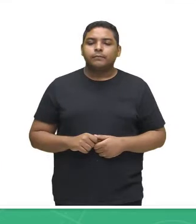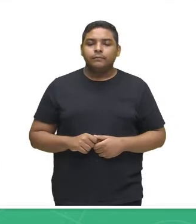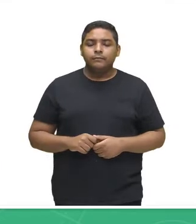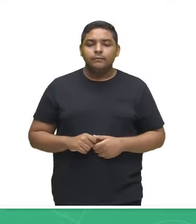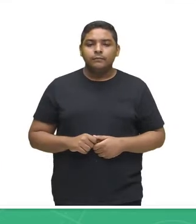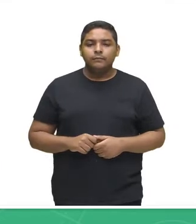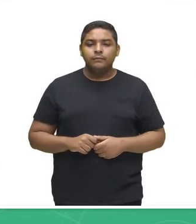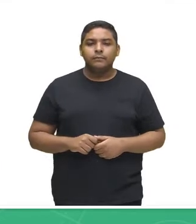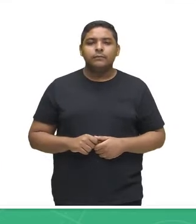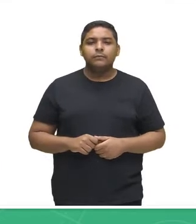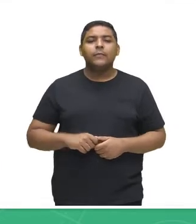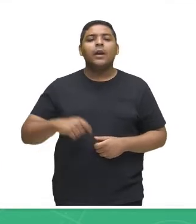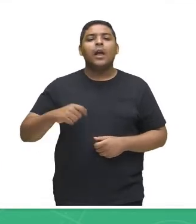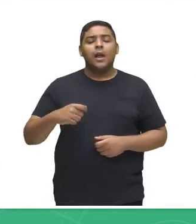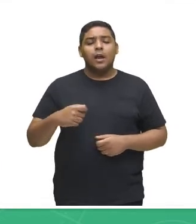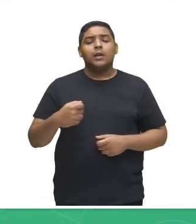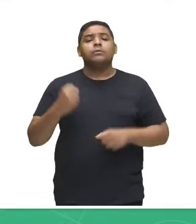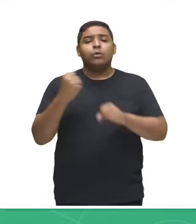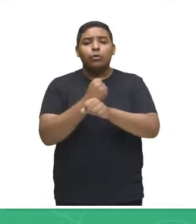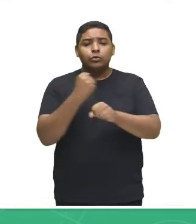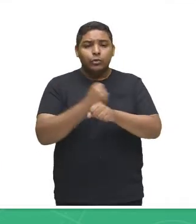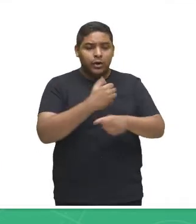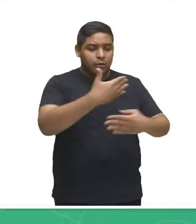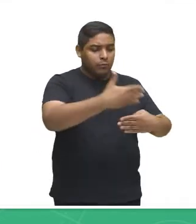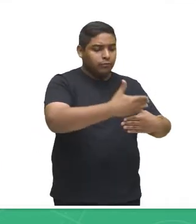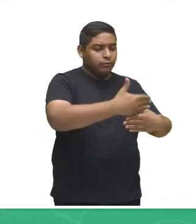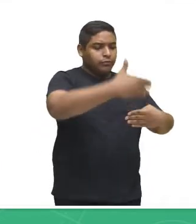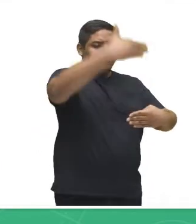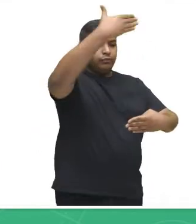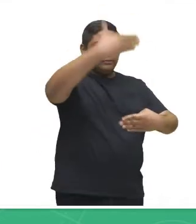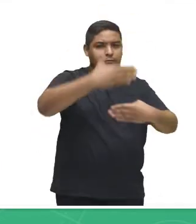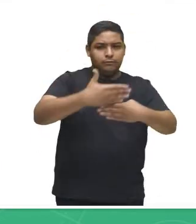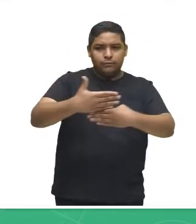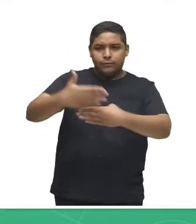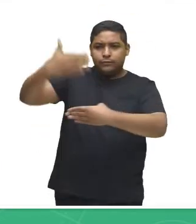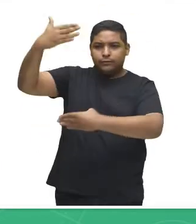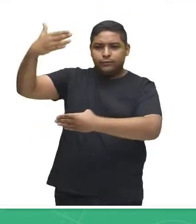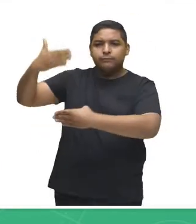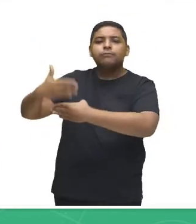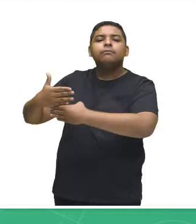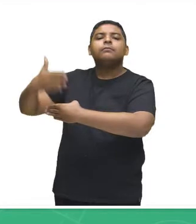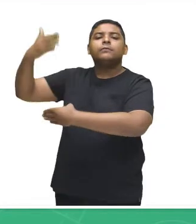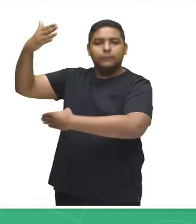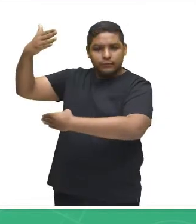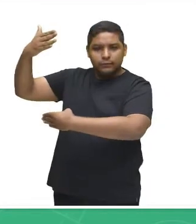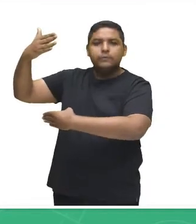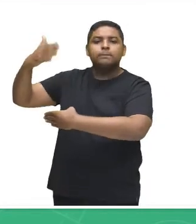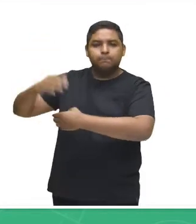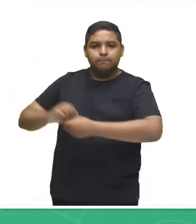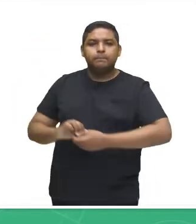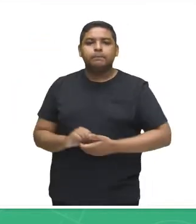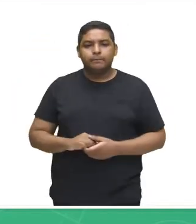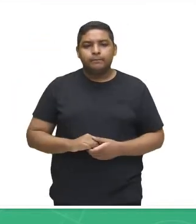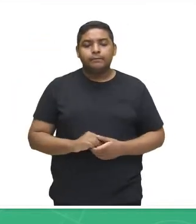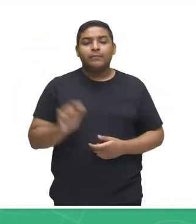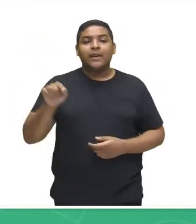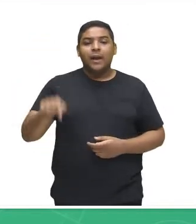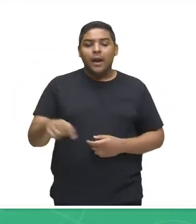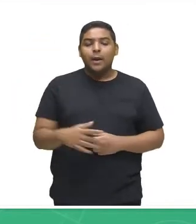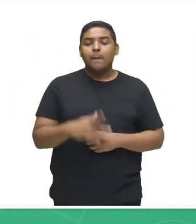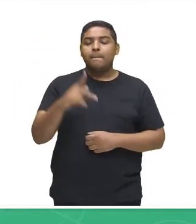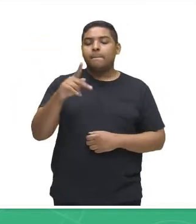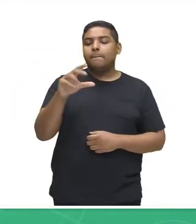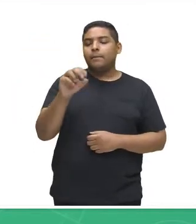desenvolvendo muralhas altas em torno dela. Os sumérios também eram politeístas. O que